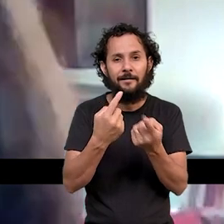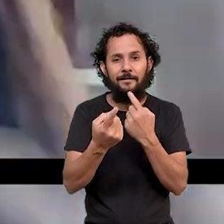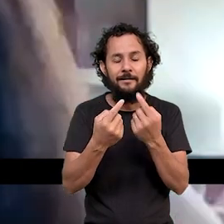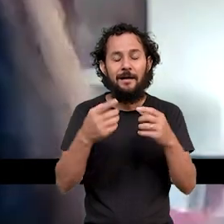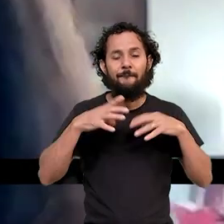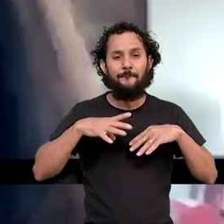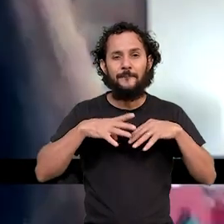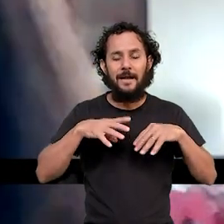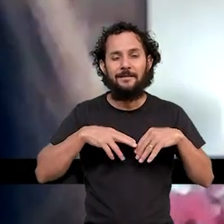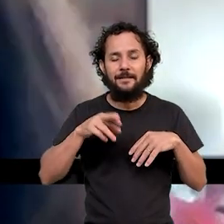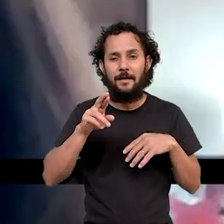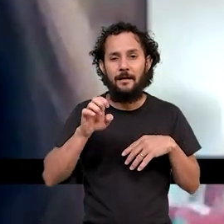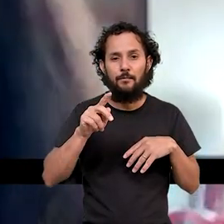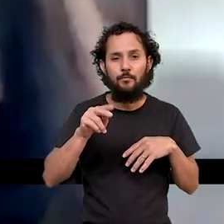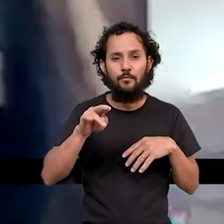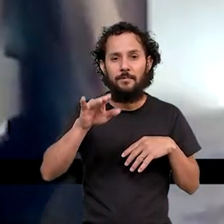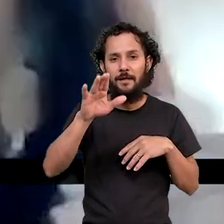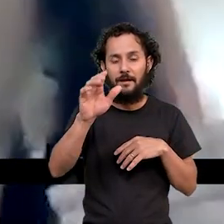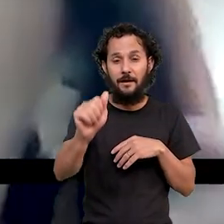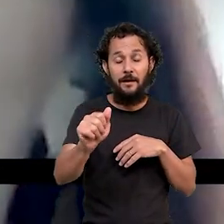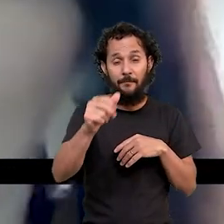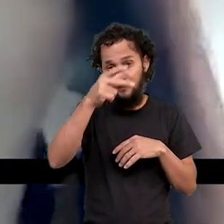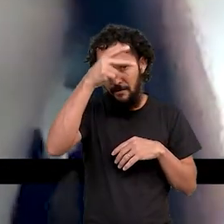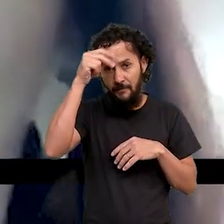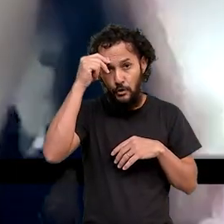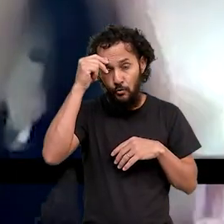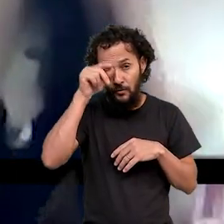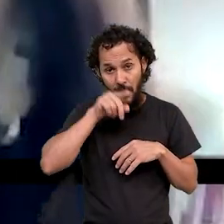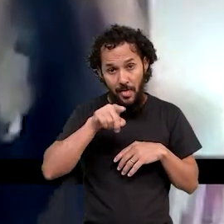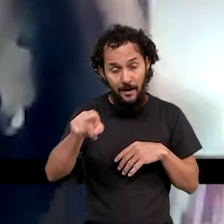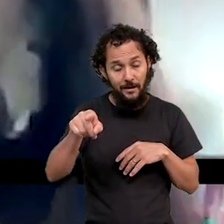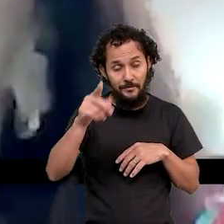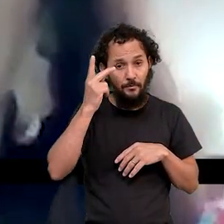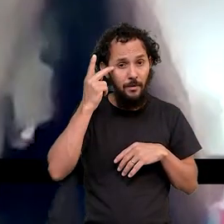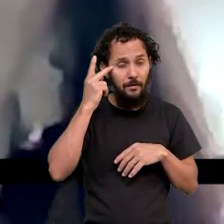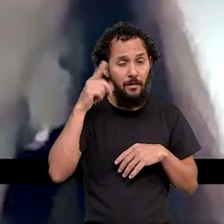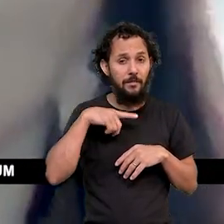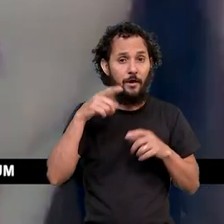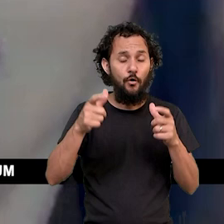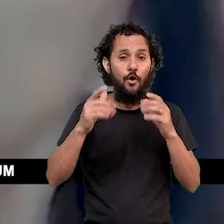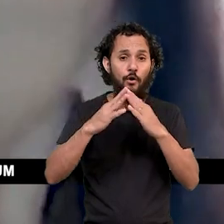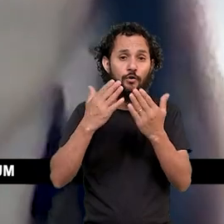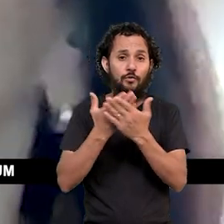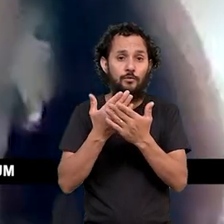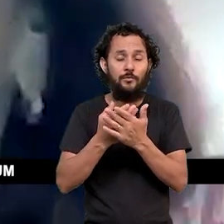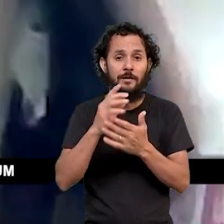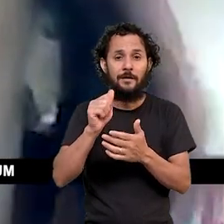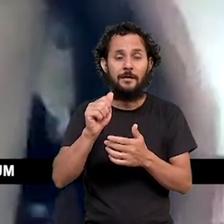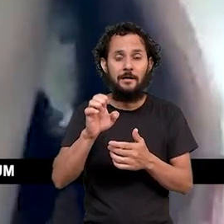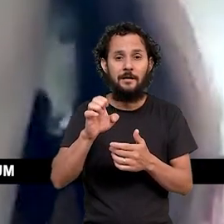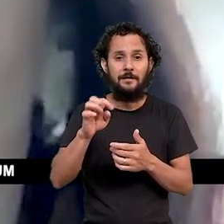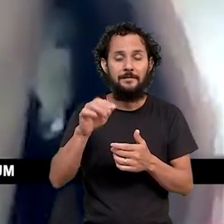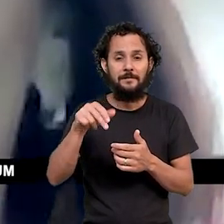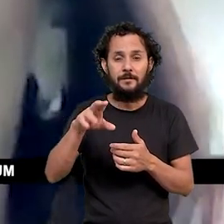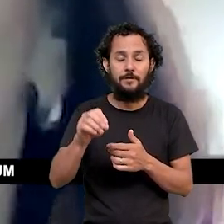pela Praça da República, onde é a prefeitura hoje, tem o Colégio